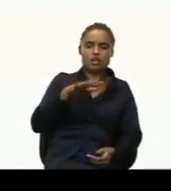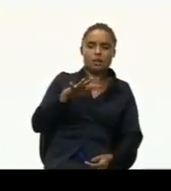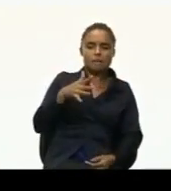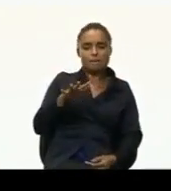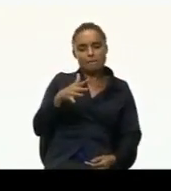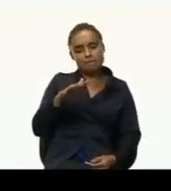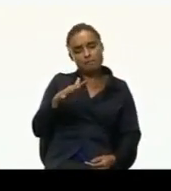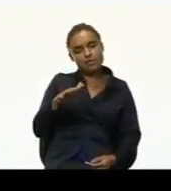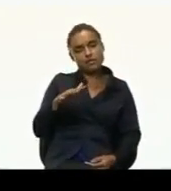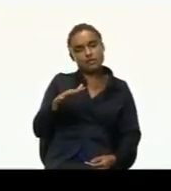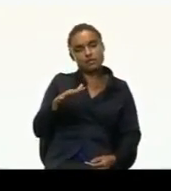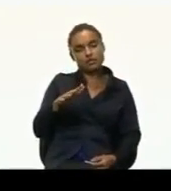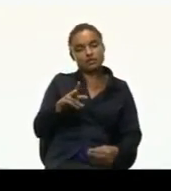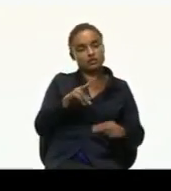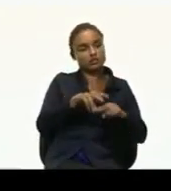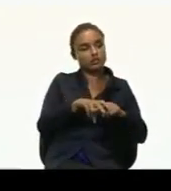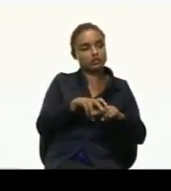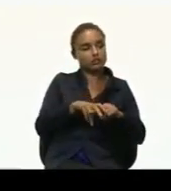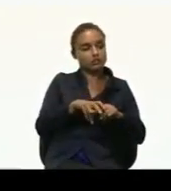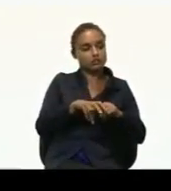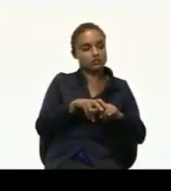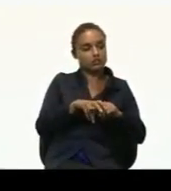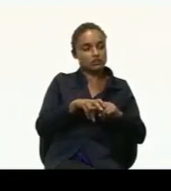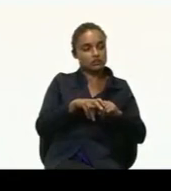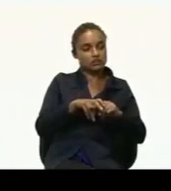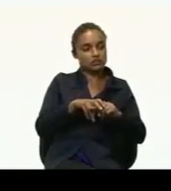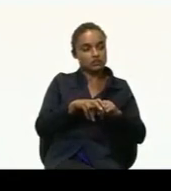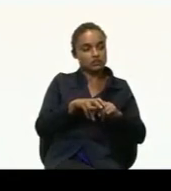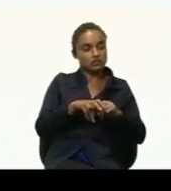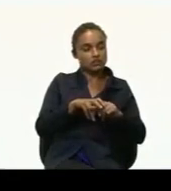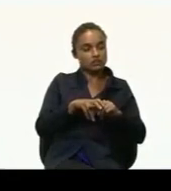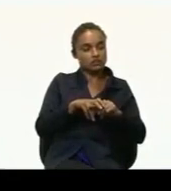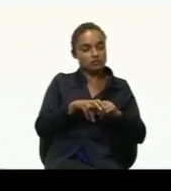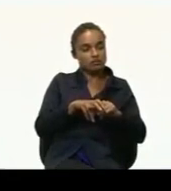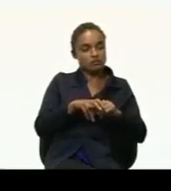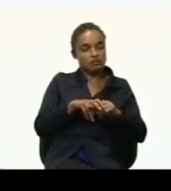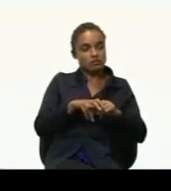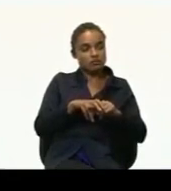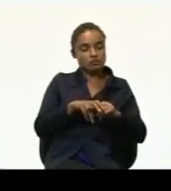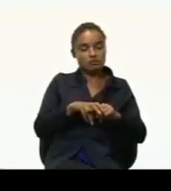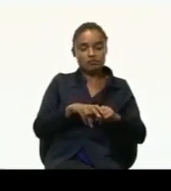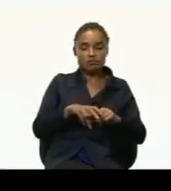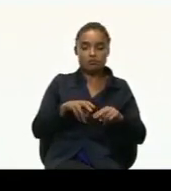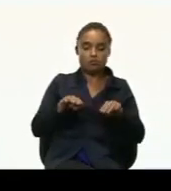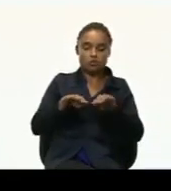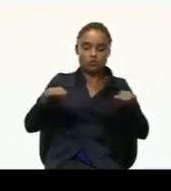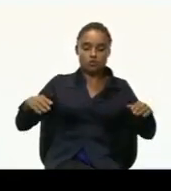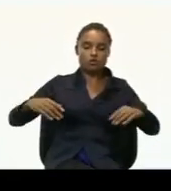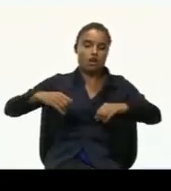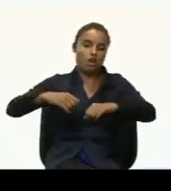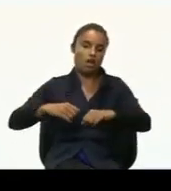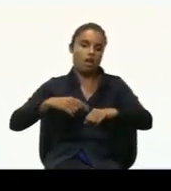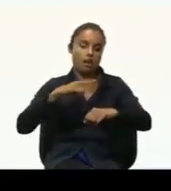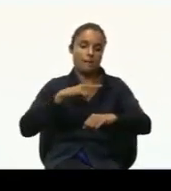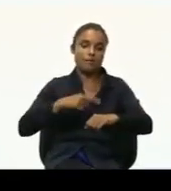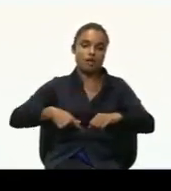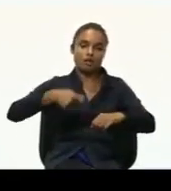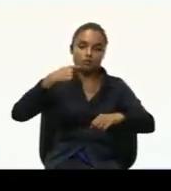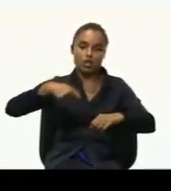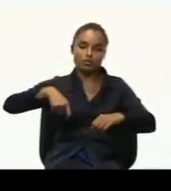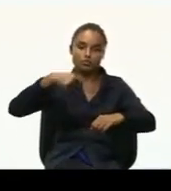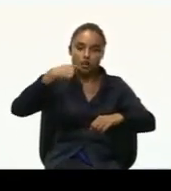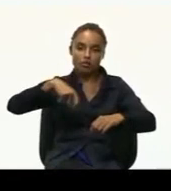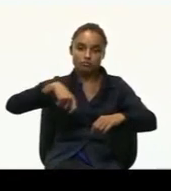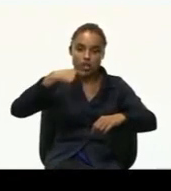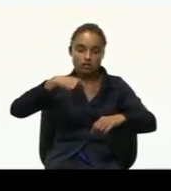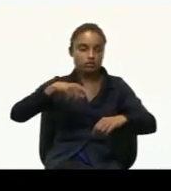fazer um trabalhador sentadinho aqui, ó, com os braços abertos, comendo na mesa. Em média, esse espaço mínimo que